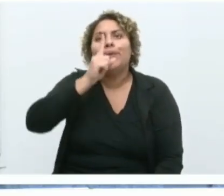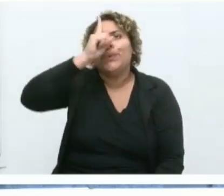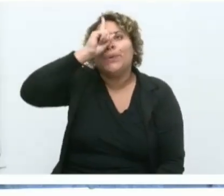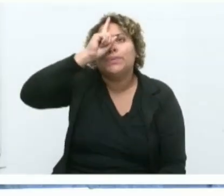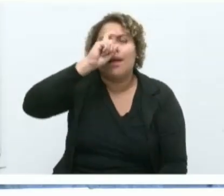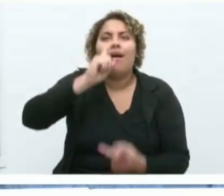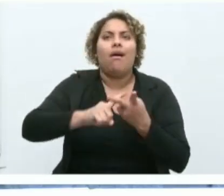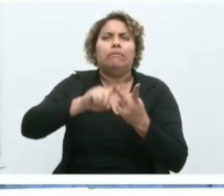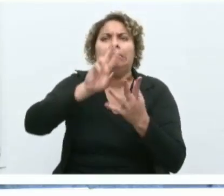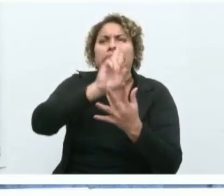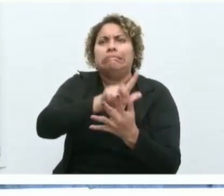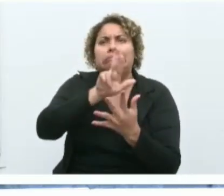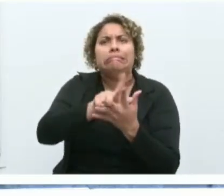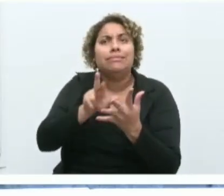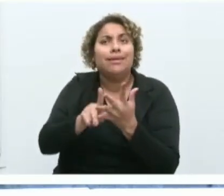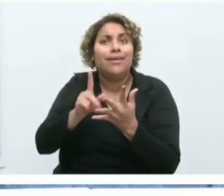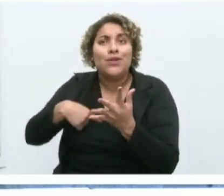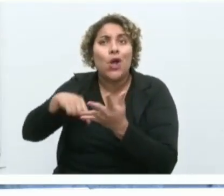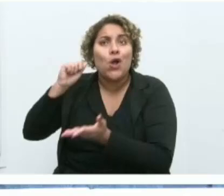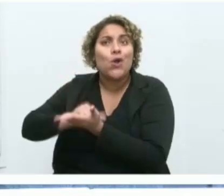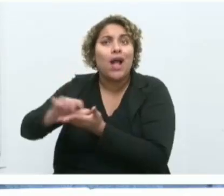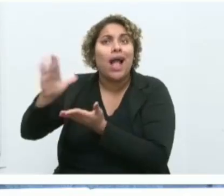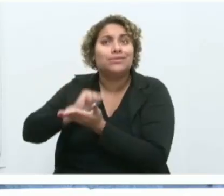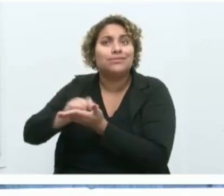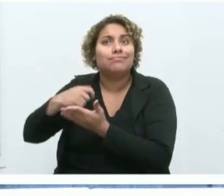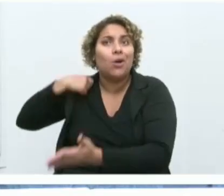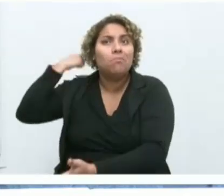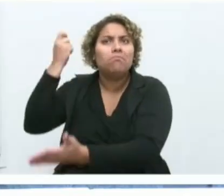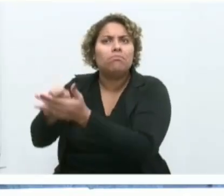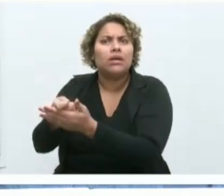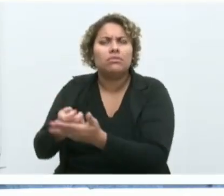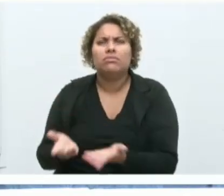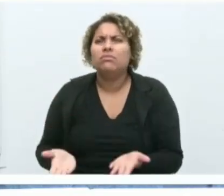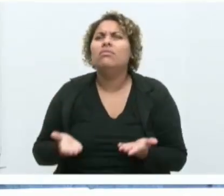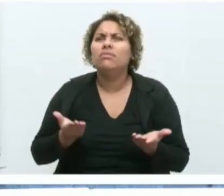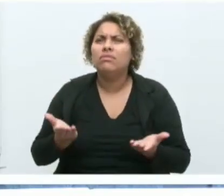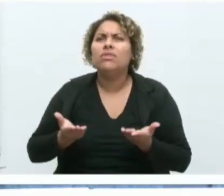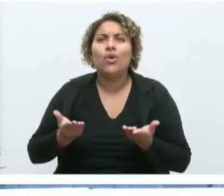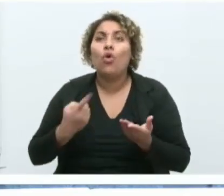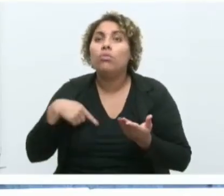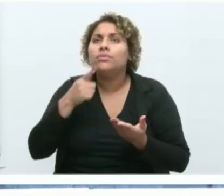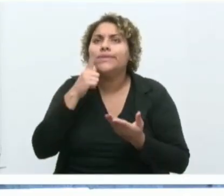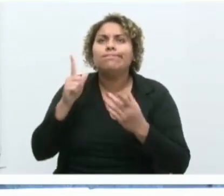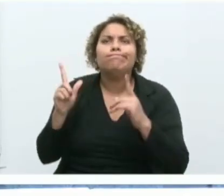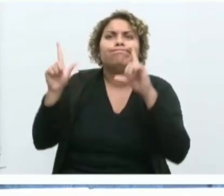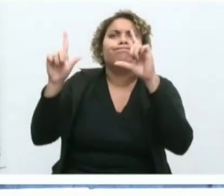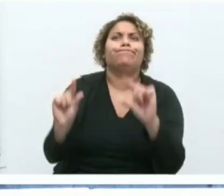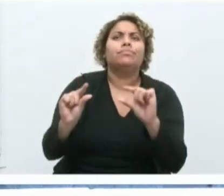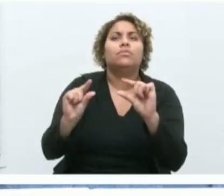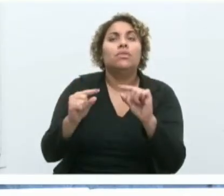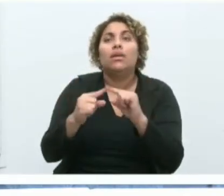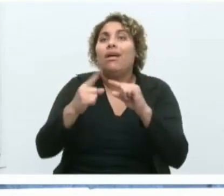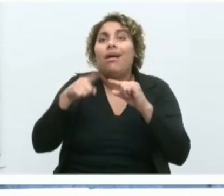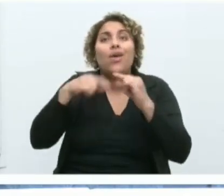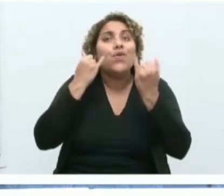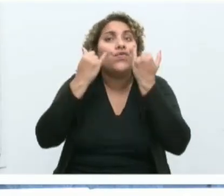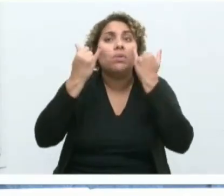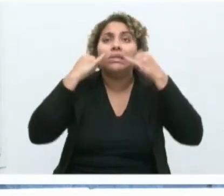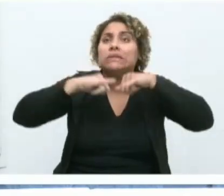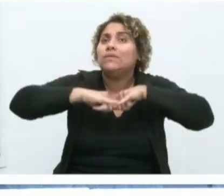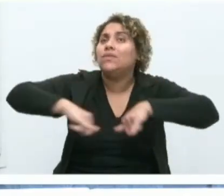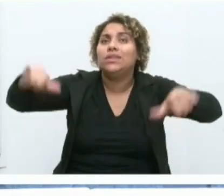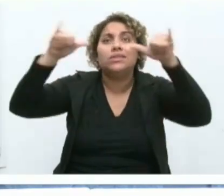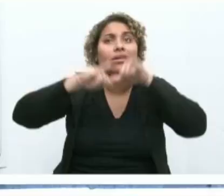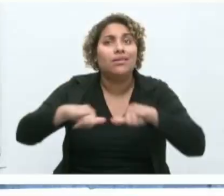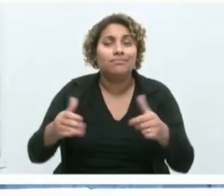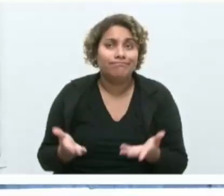nosso município e a gente que paga a conta. De que forma a gente pode amenizar isso aí? É informatizando, porque quando você